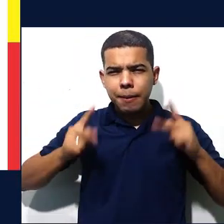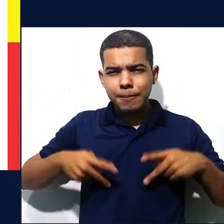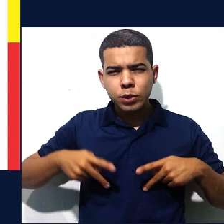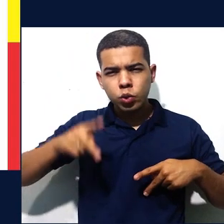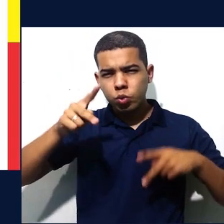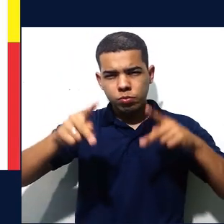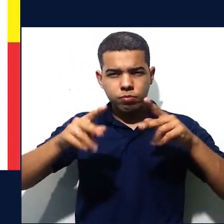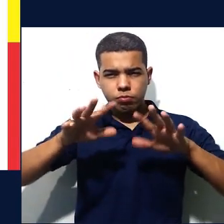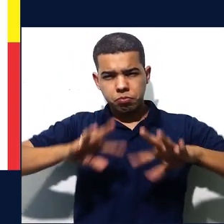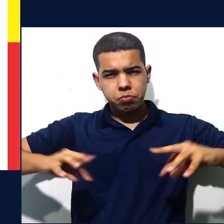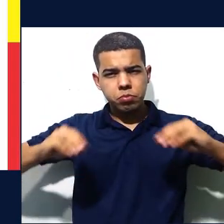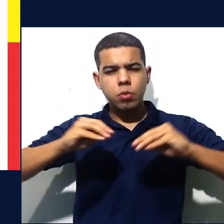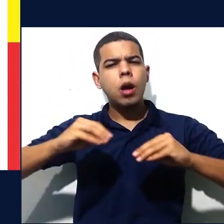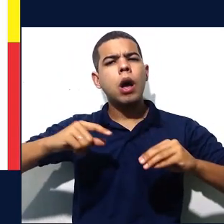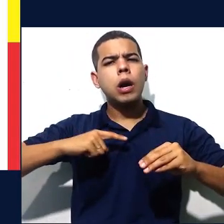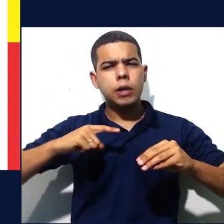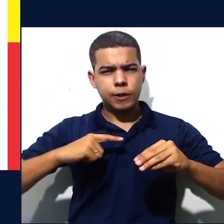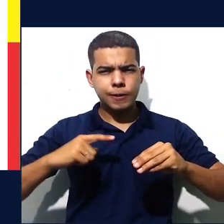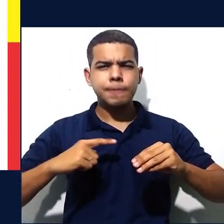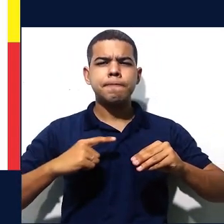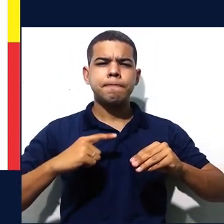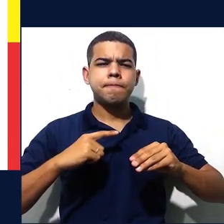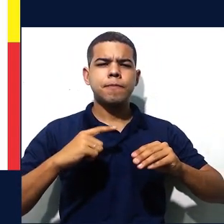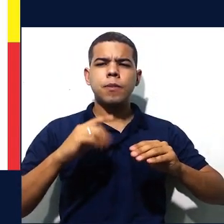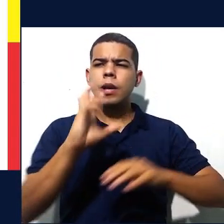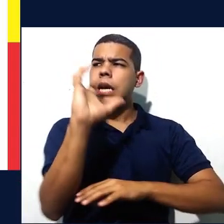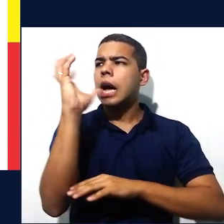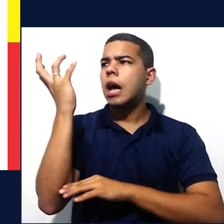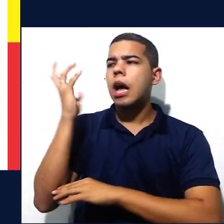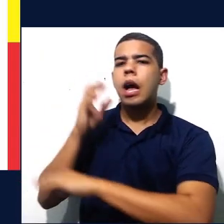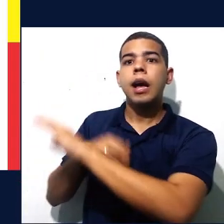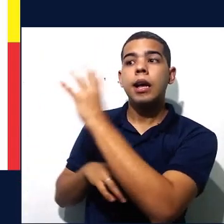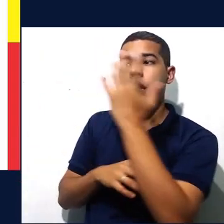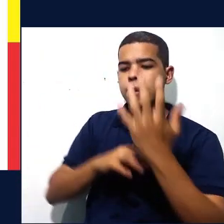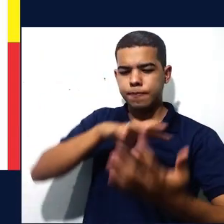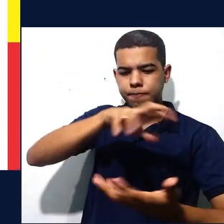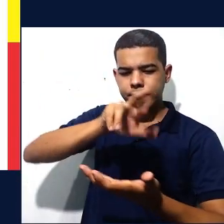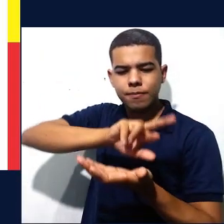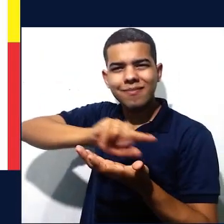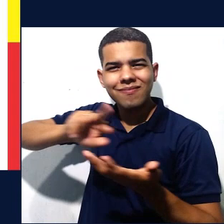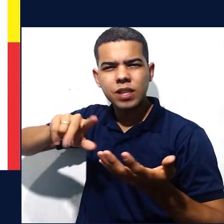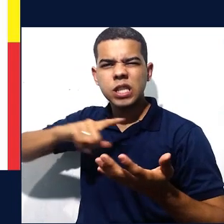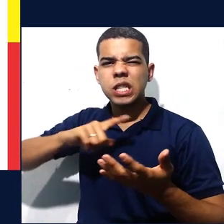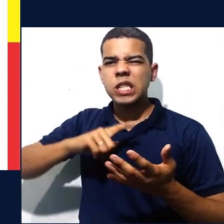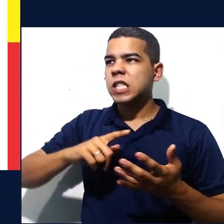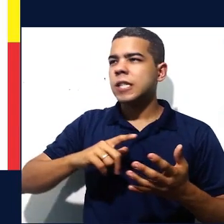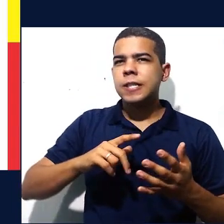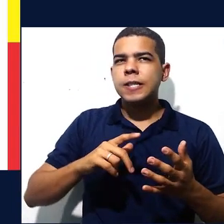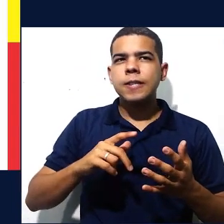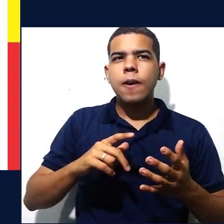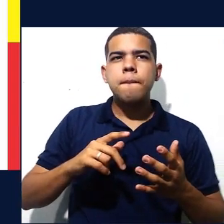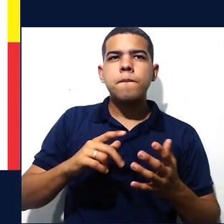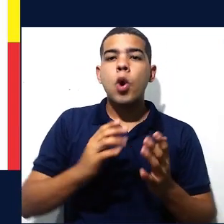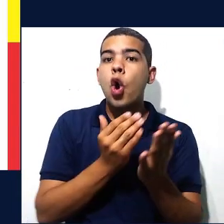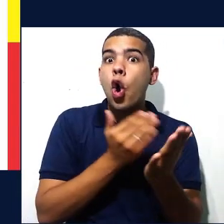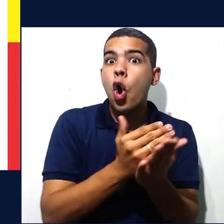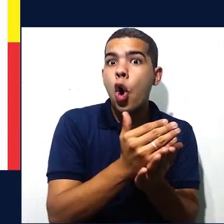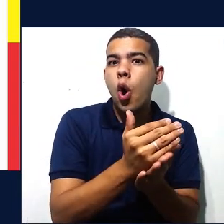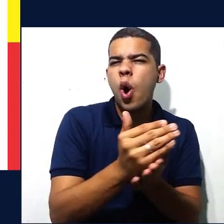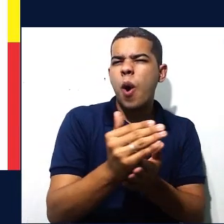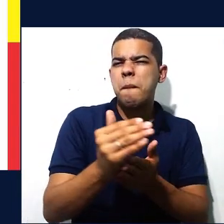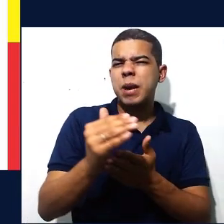vem interferindo nos ecossistemas de maneira agressiva, provocando o aumento do efeito estufa